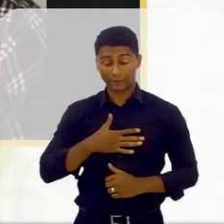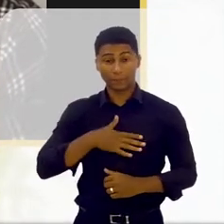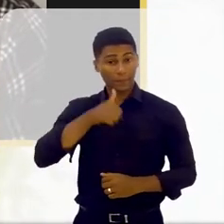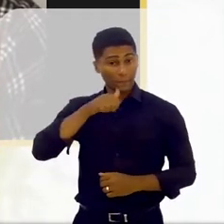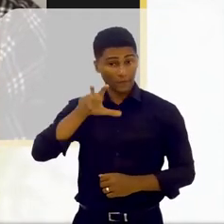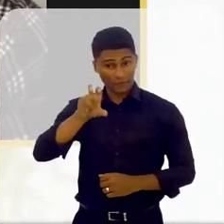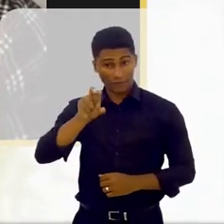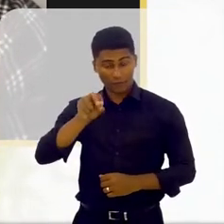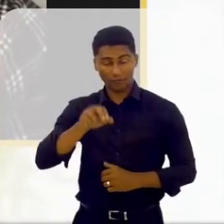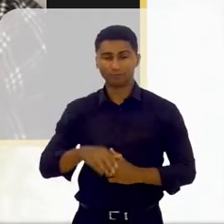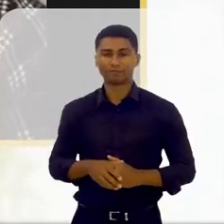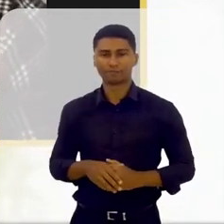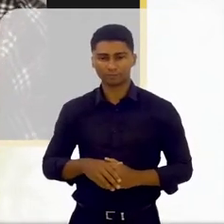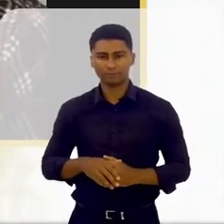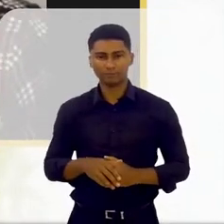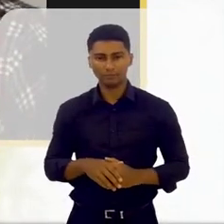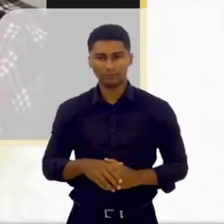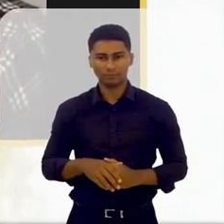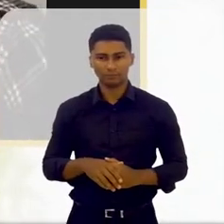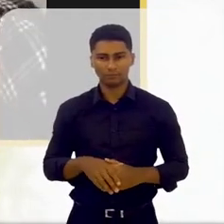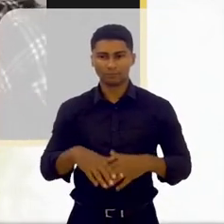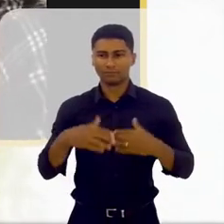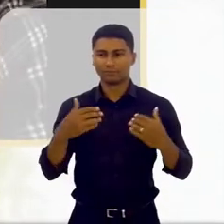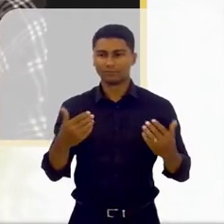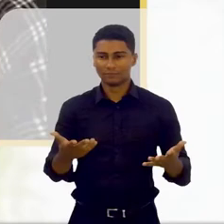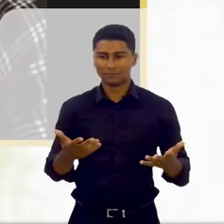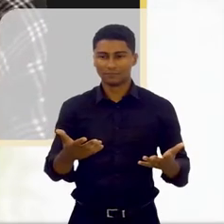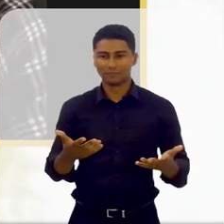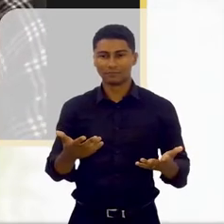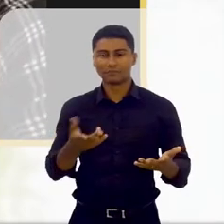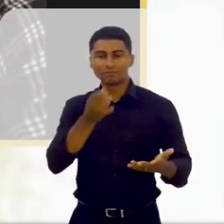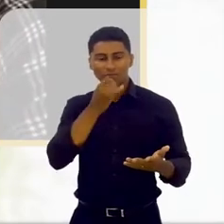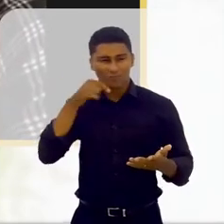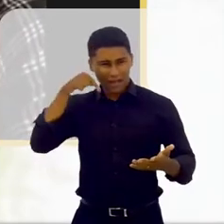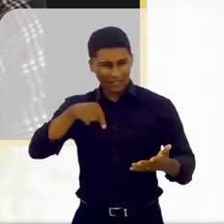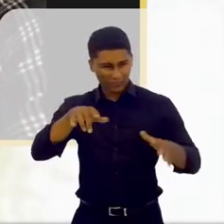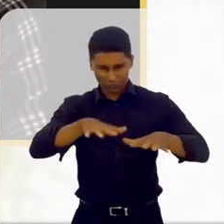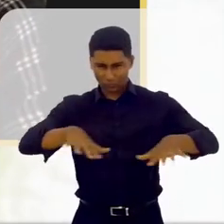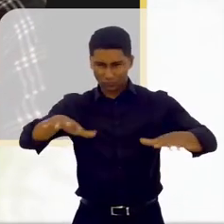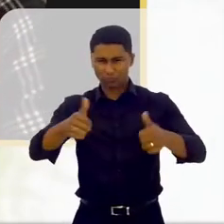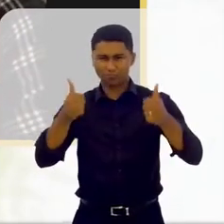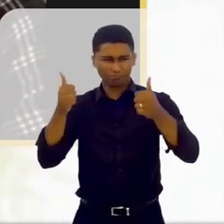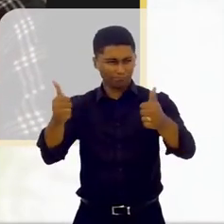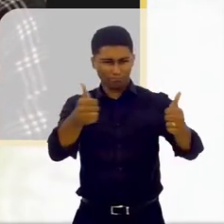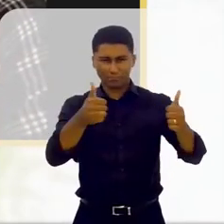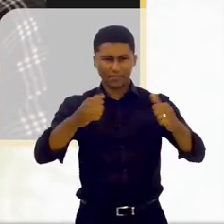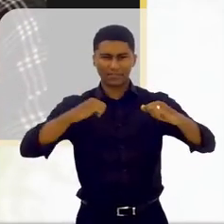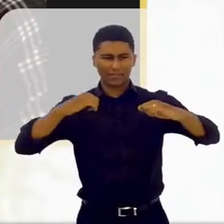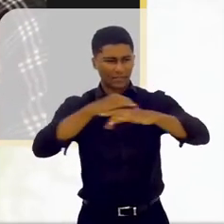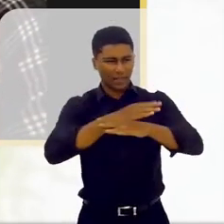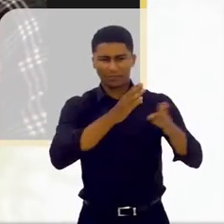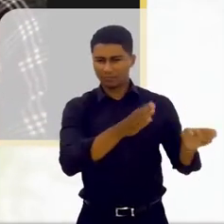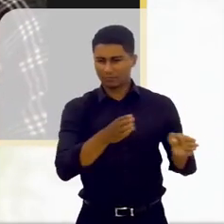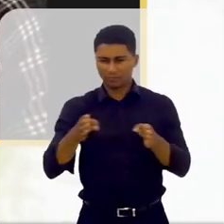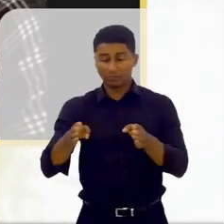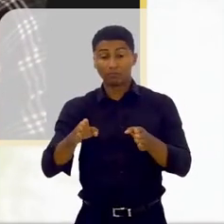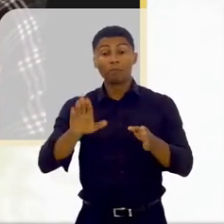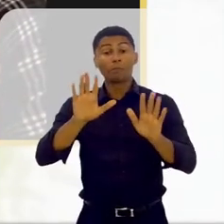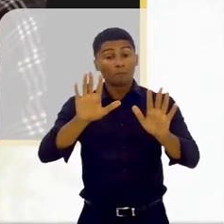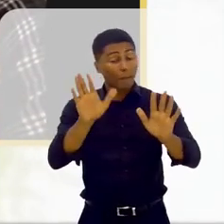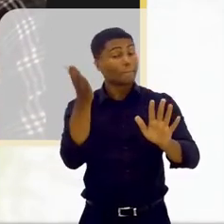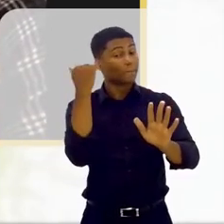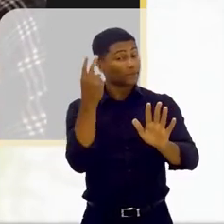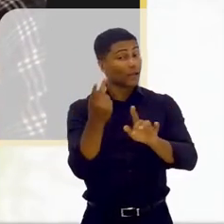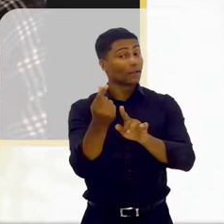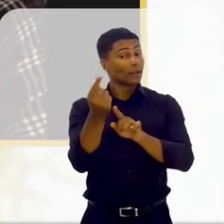Minha avó, antes de chegar aqui, antes de tudo estar tá normalizado com asfalto, etc., ela já bem antiga. Hoje,